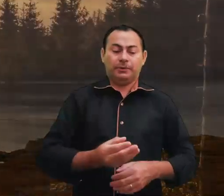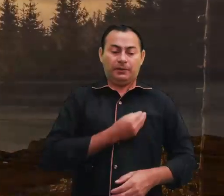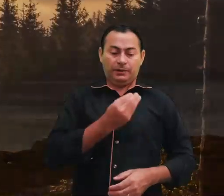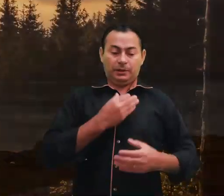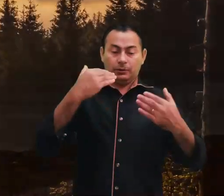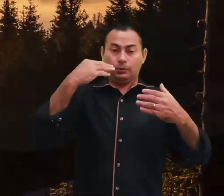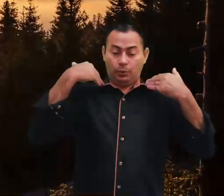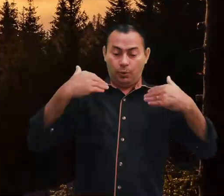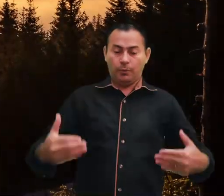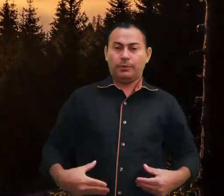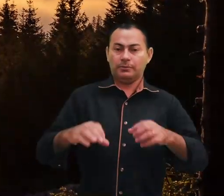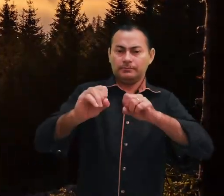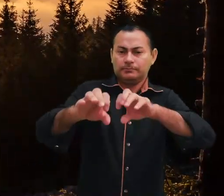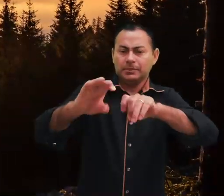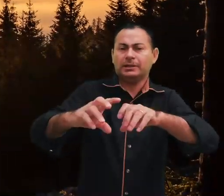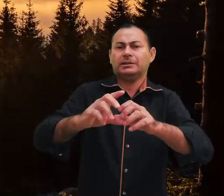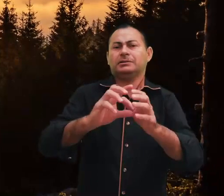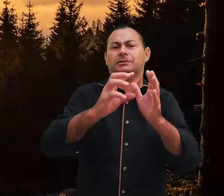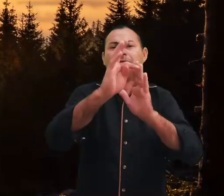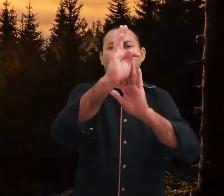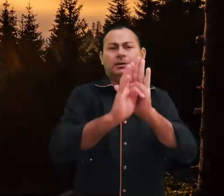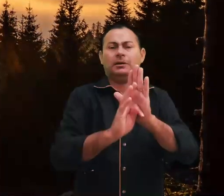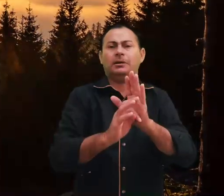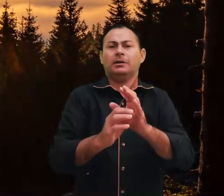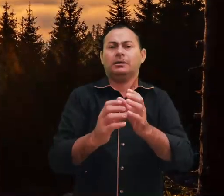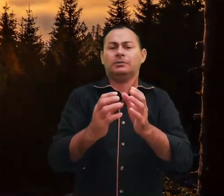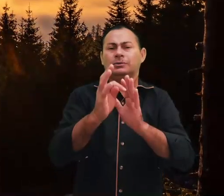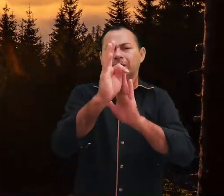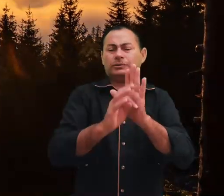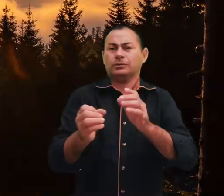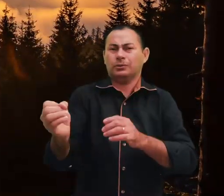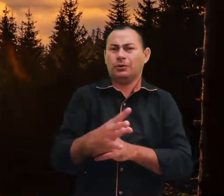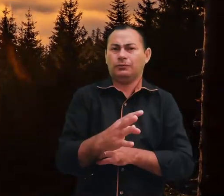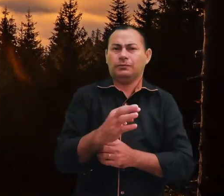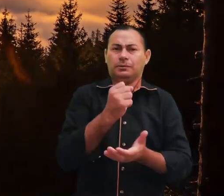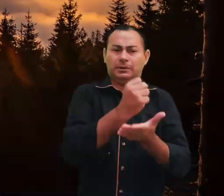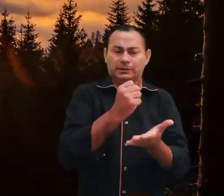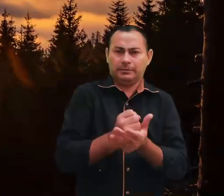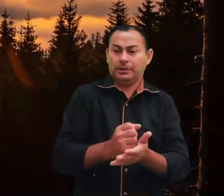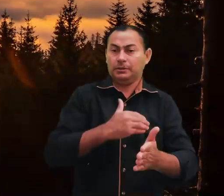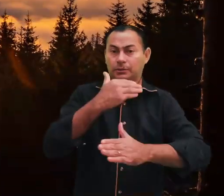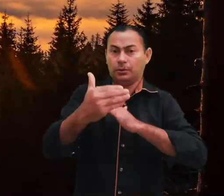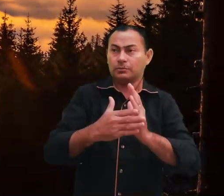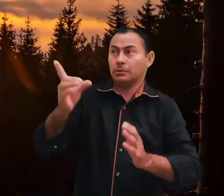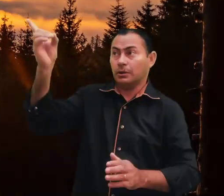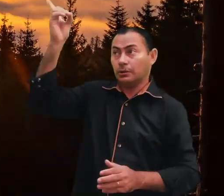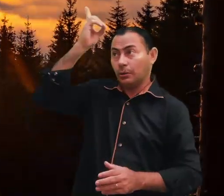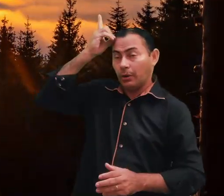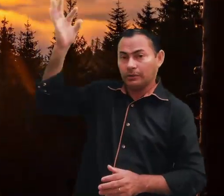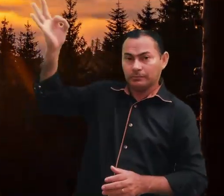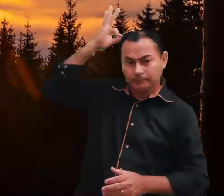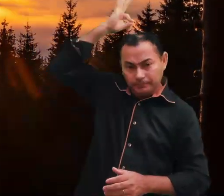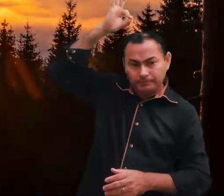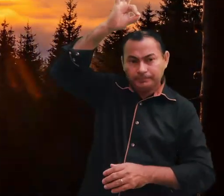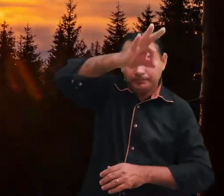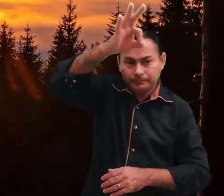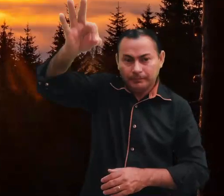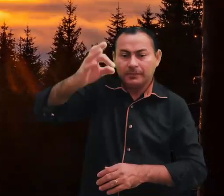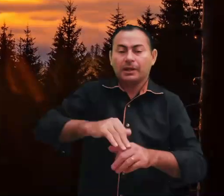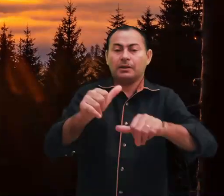vida do corpo é ensinado em várias passagens do Novo Testamento. Todos os dons do Espírito destinam-se